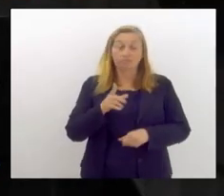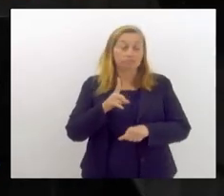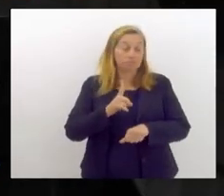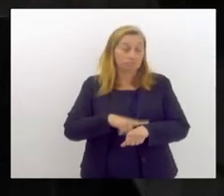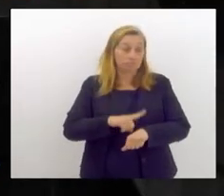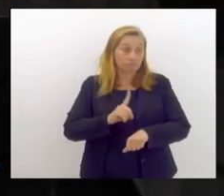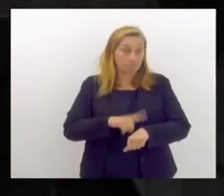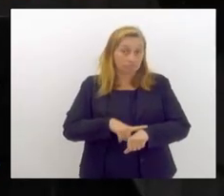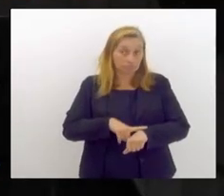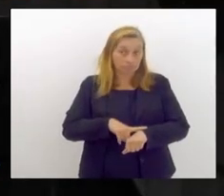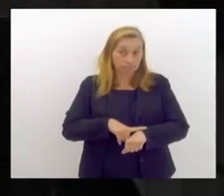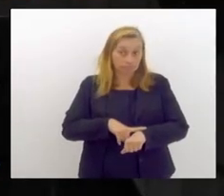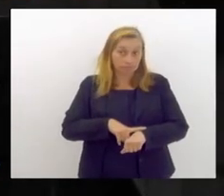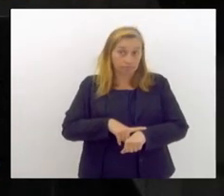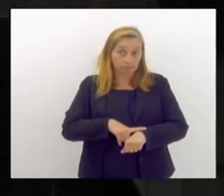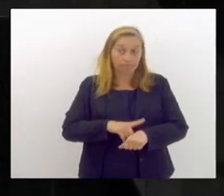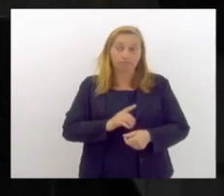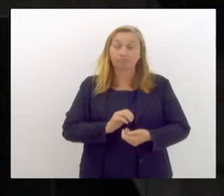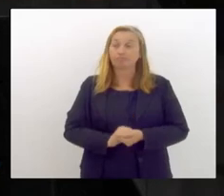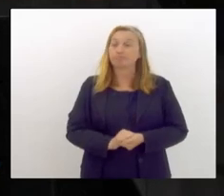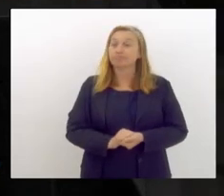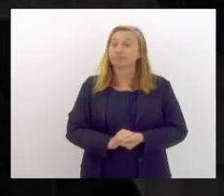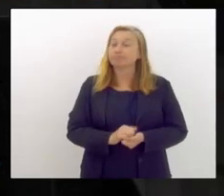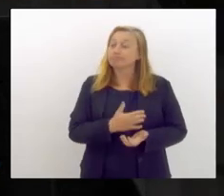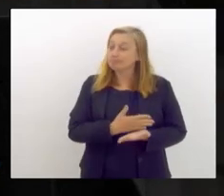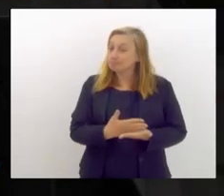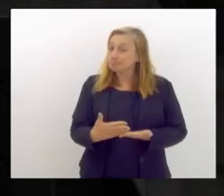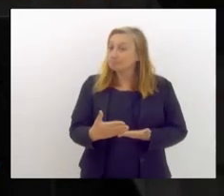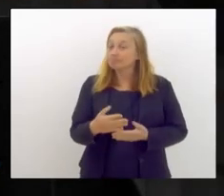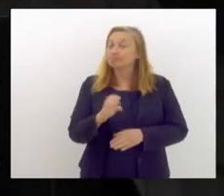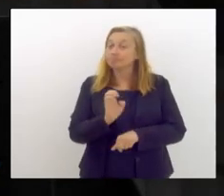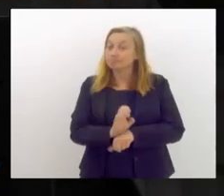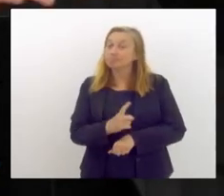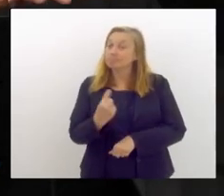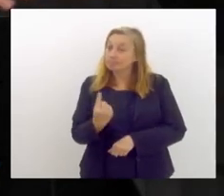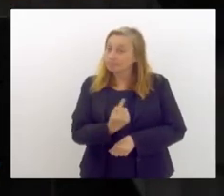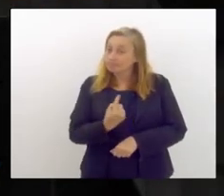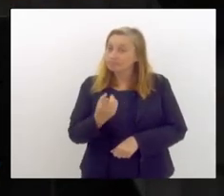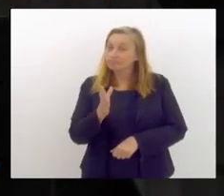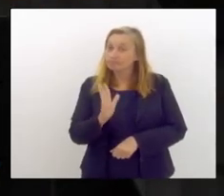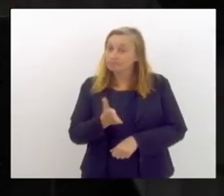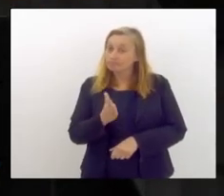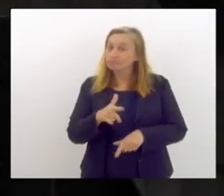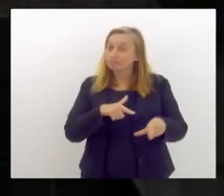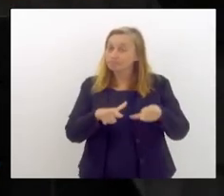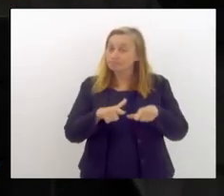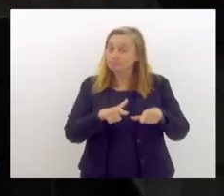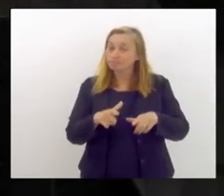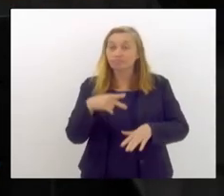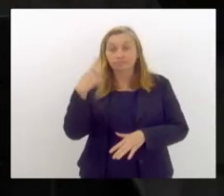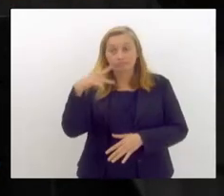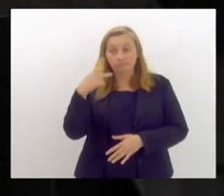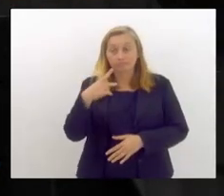momento que se inicia do nosso Estado, já que os trabalhos do Parlamento estão começando